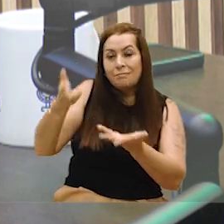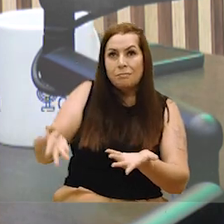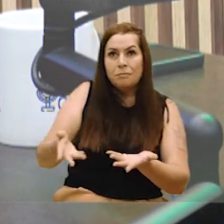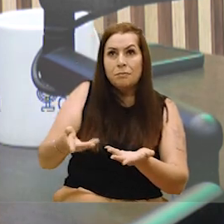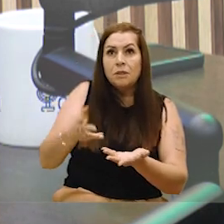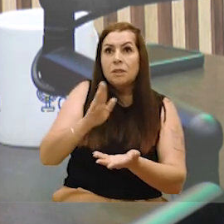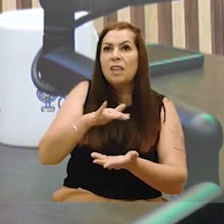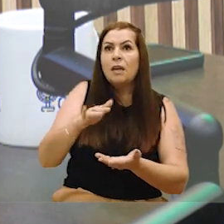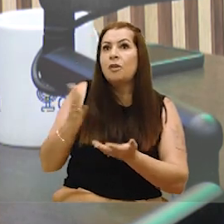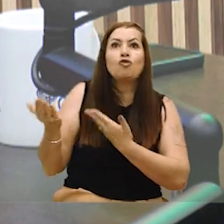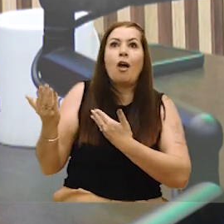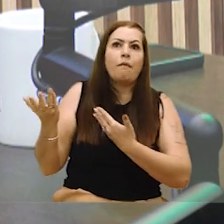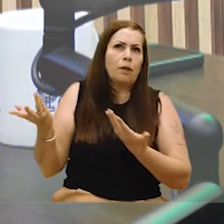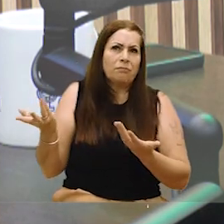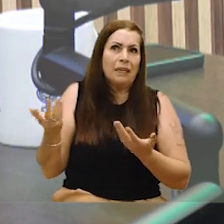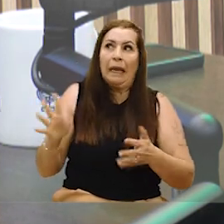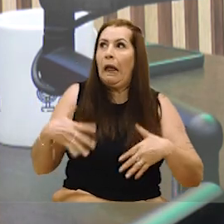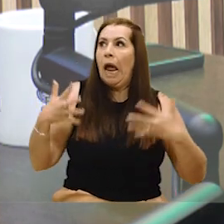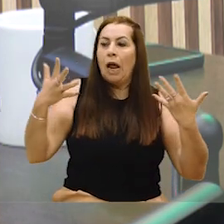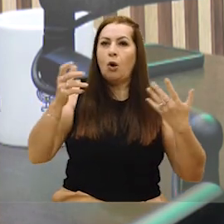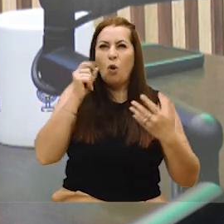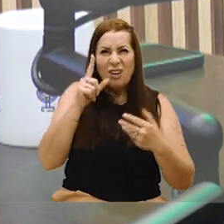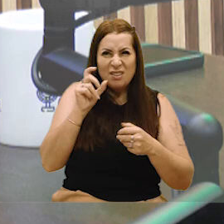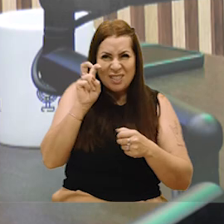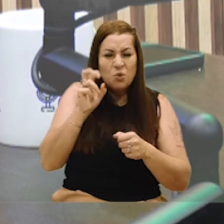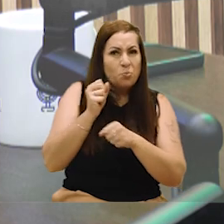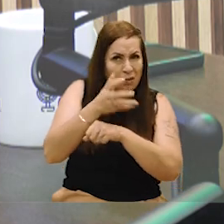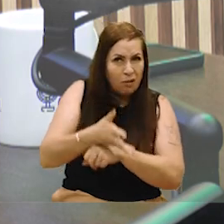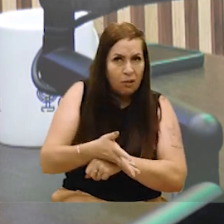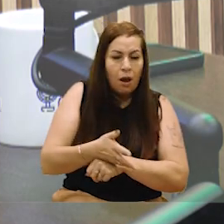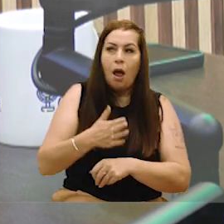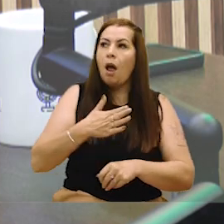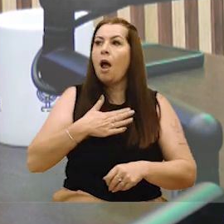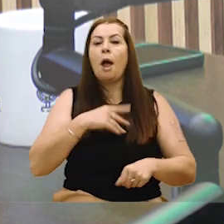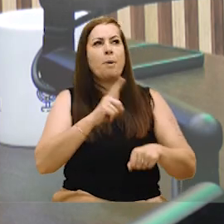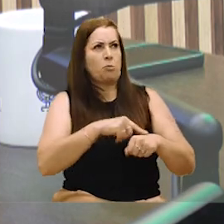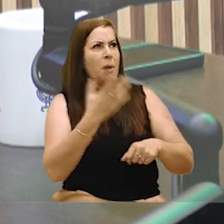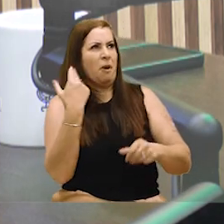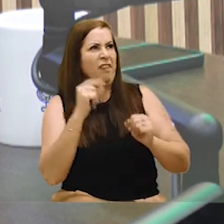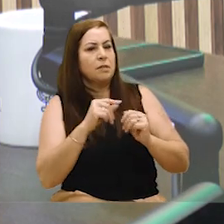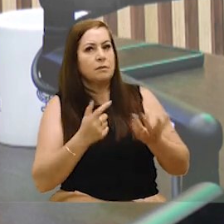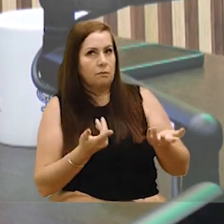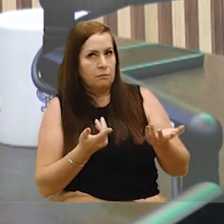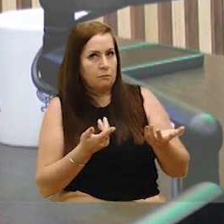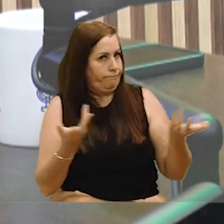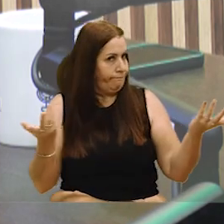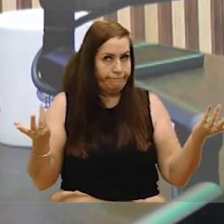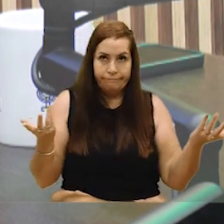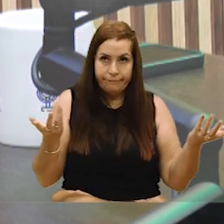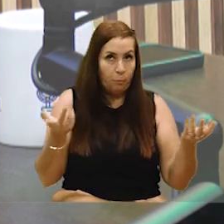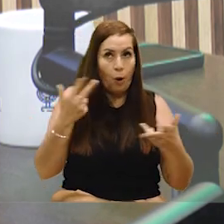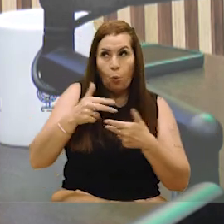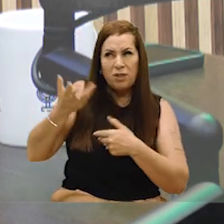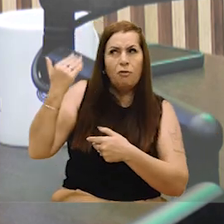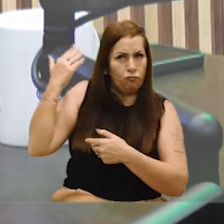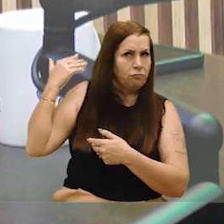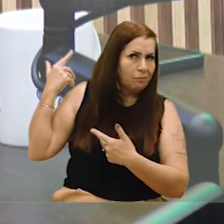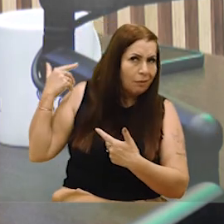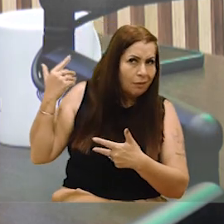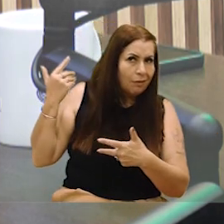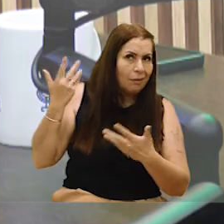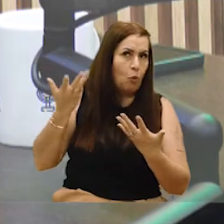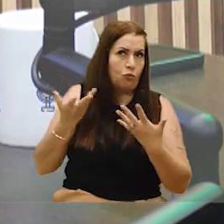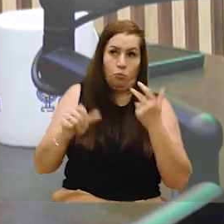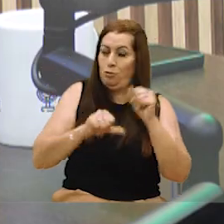Que criança que adolescente que vai se entusiasmar acordar às 5 da manhã? Ah, mas no meu tempo eu fazia isso. Pô, mas uma coisa era